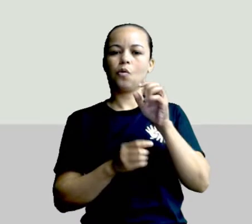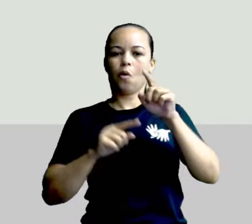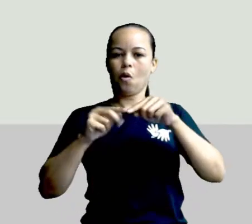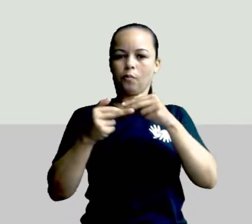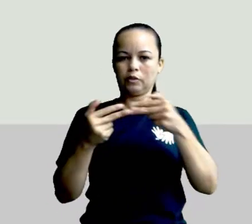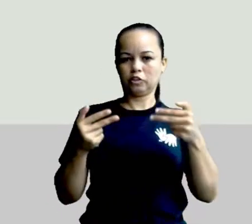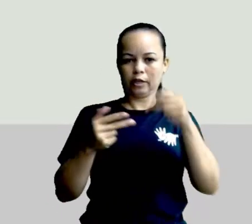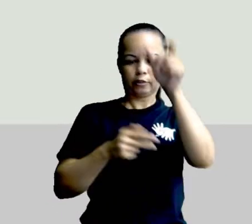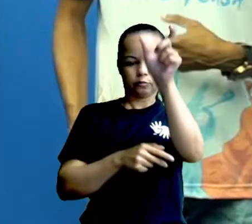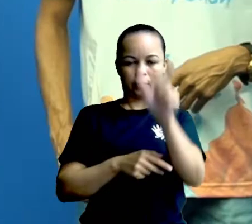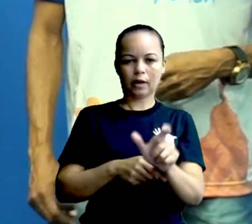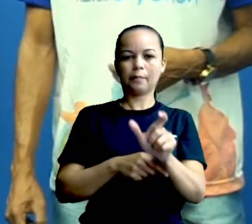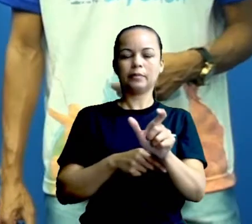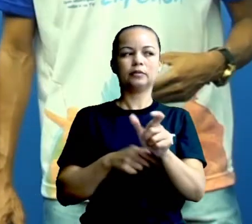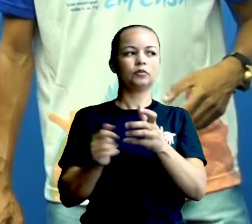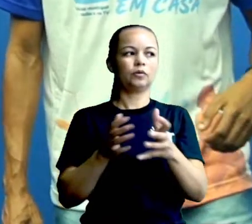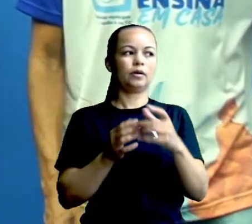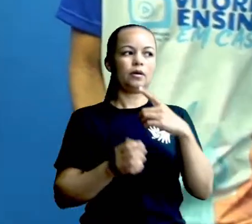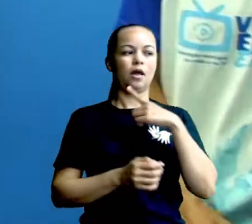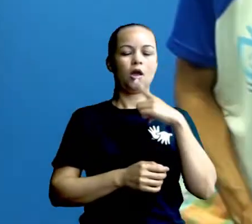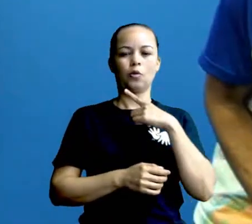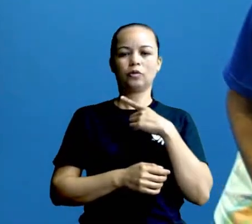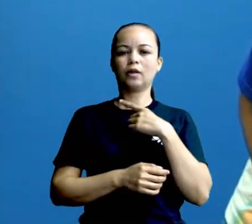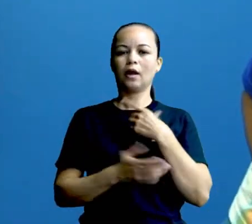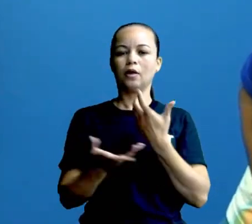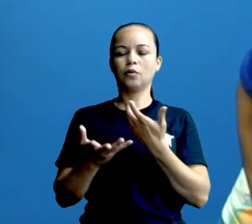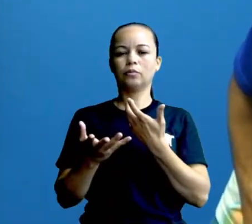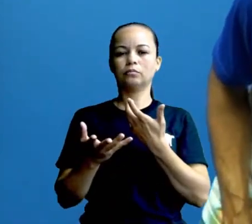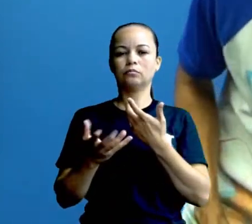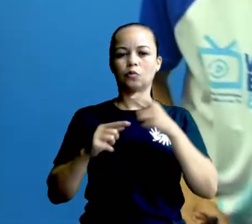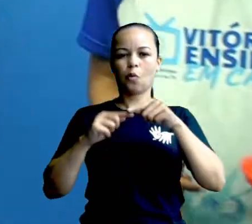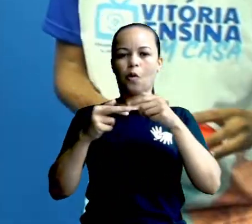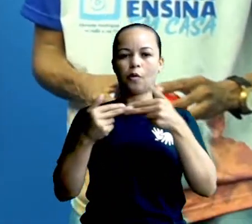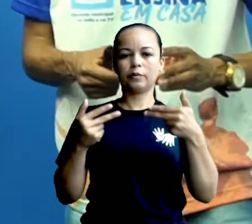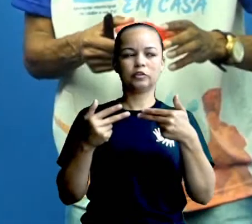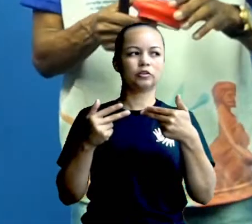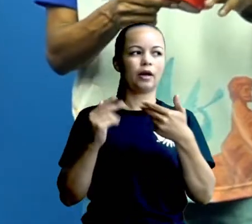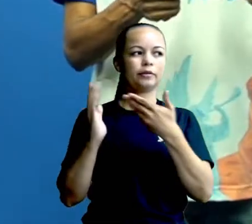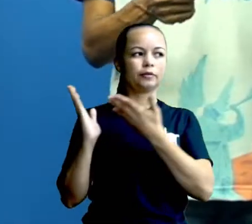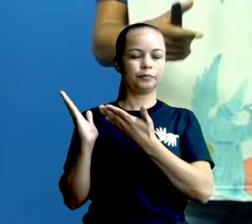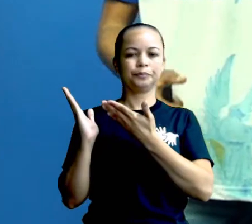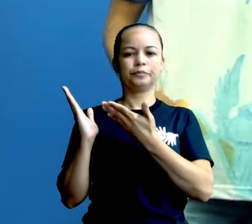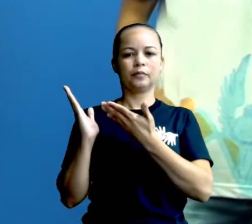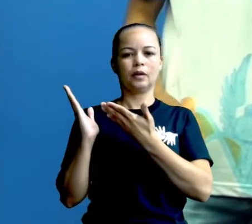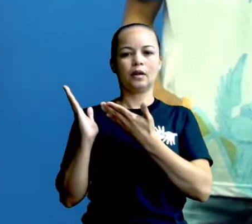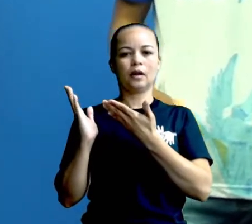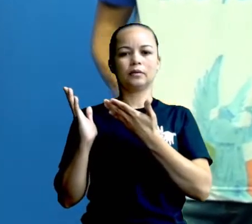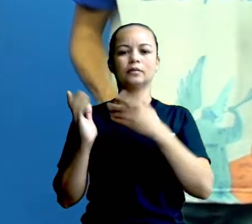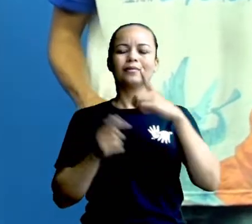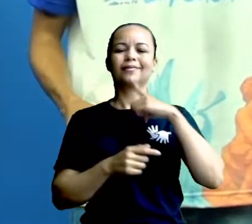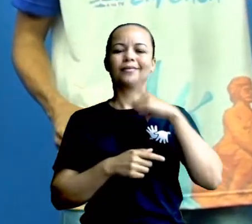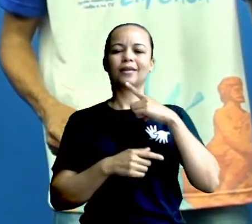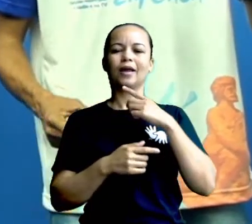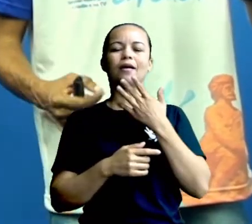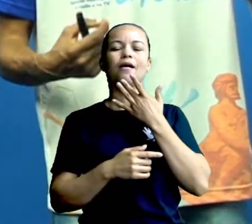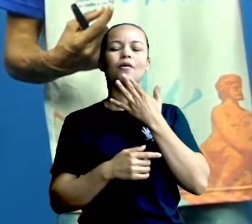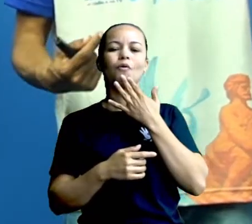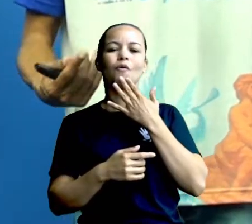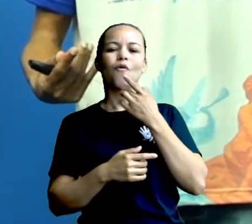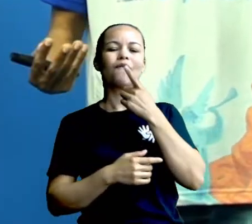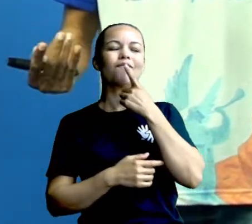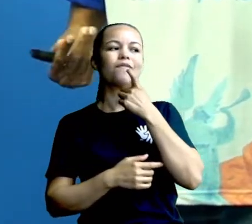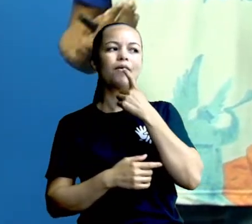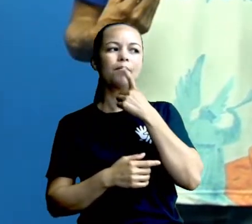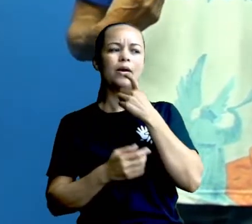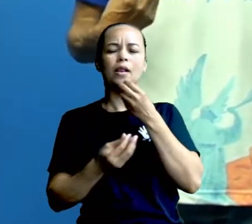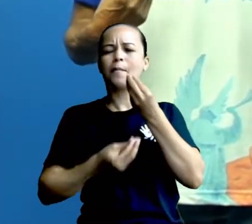pessoa. Volta aqui para mim rapidinho. Eu tenho esse objeto aqui. A gente sabe que esse objeto aqui tem uma cor vermelha, tá? Mas como